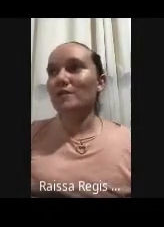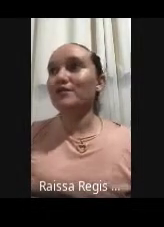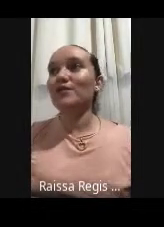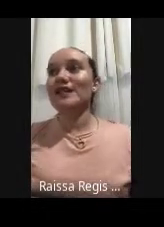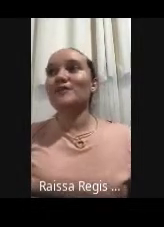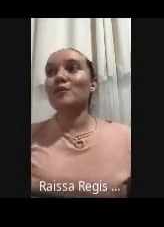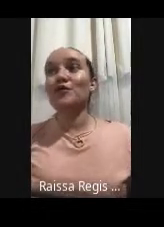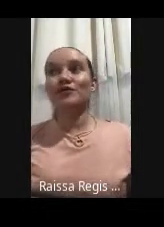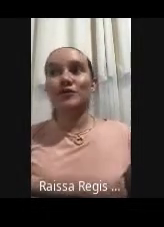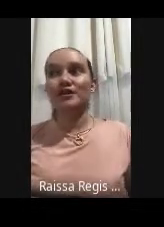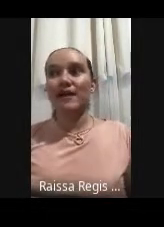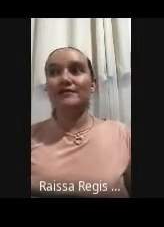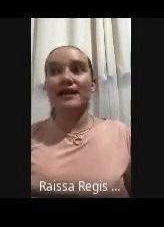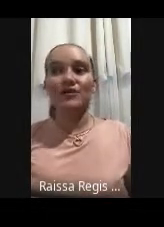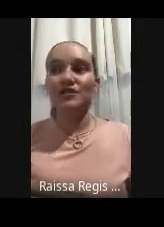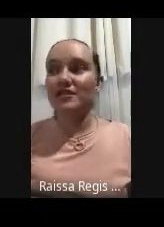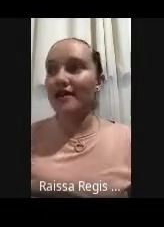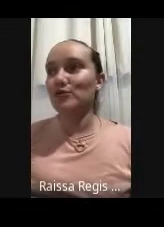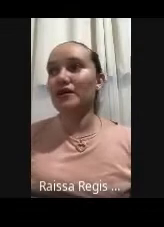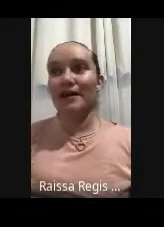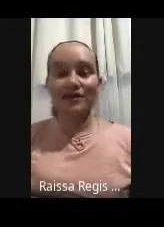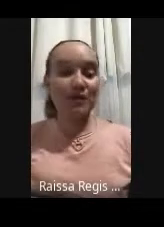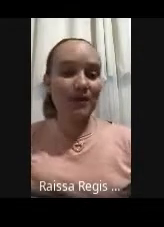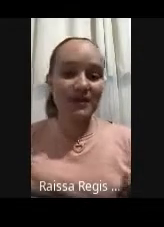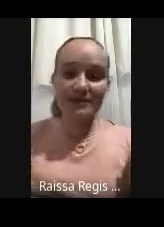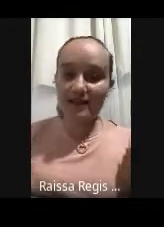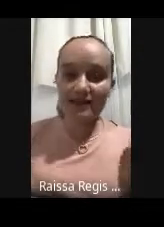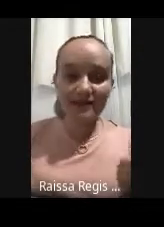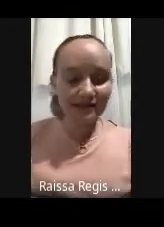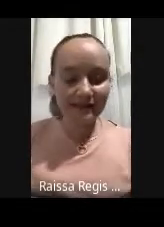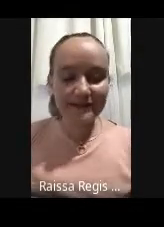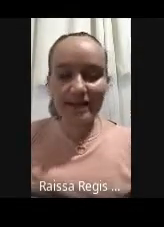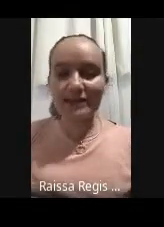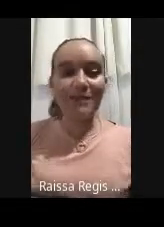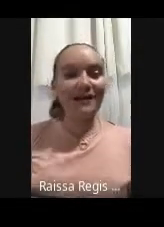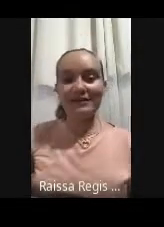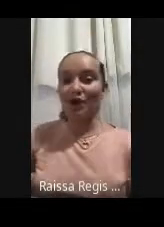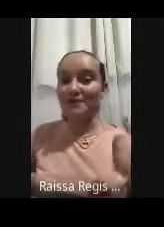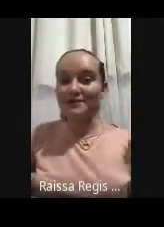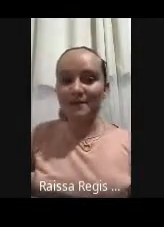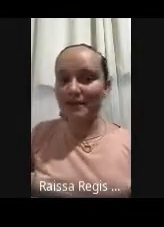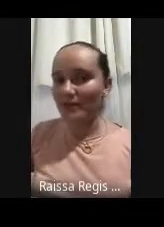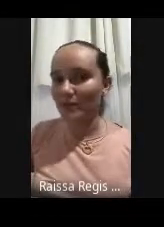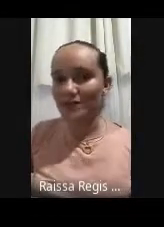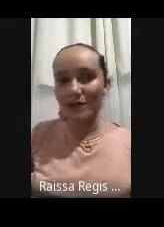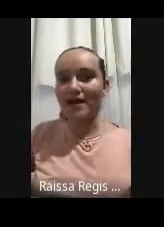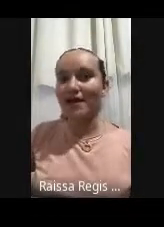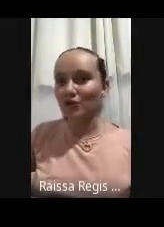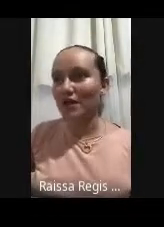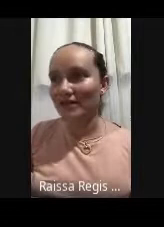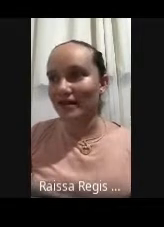Doze. Pode ser usada por professores para ensinar a língua de sinais, sua gramática. Pode ser ensinada para quem está começando a aprender Libras,